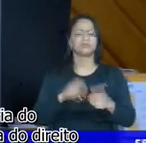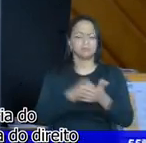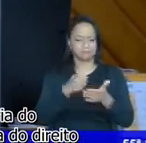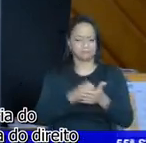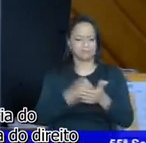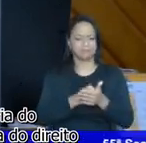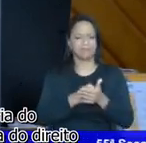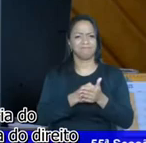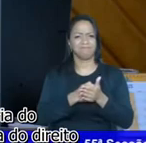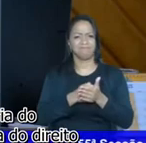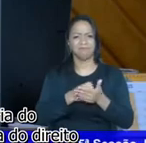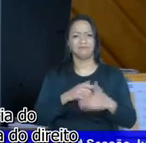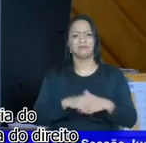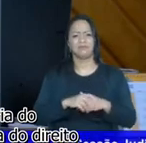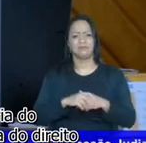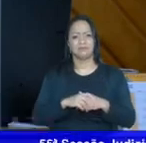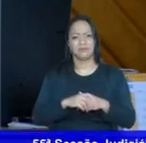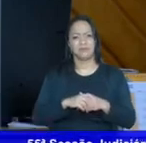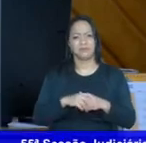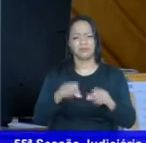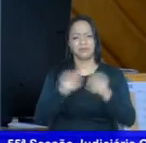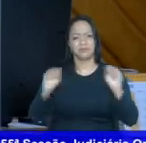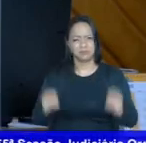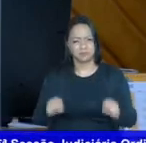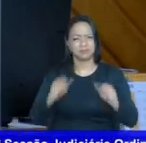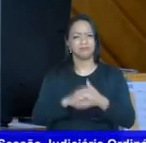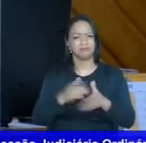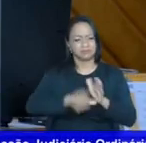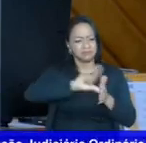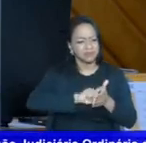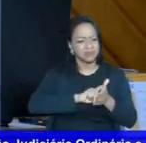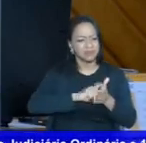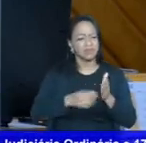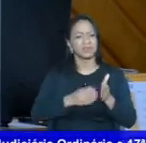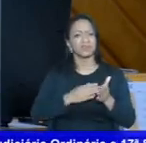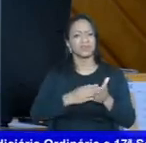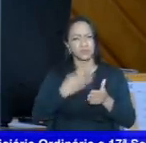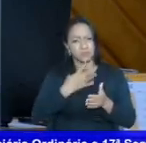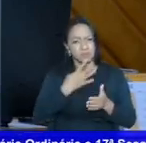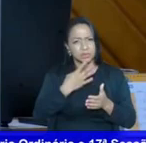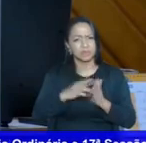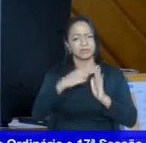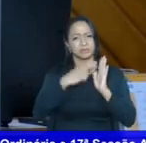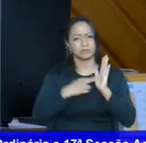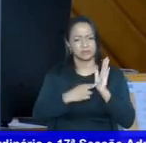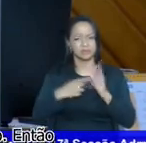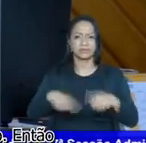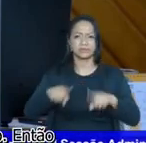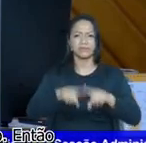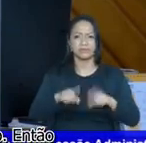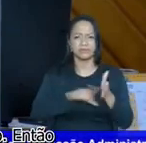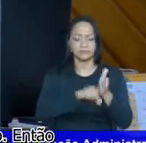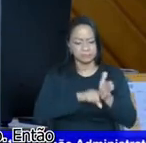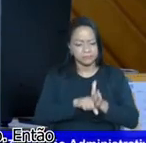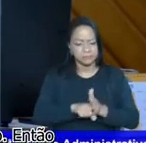exige, pela interpretação epistemológica do direito, um prévio conhecimento da norma. Então, eu vou